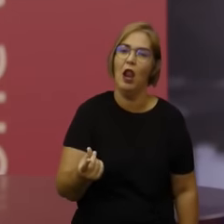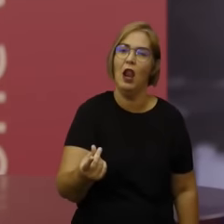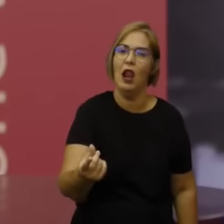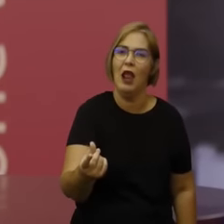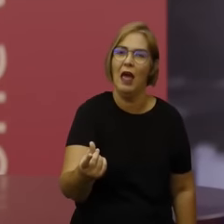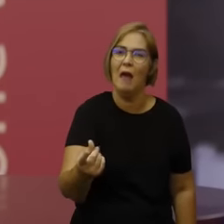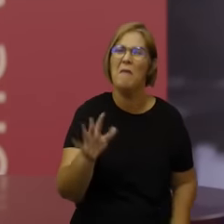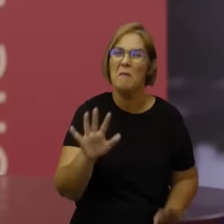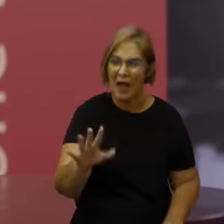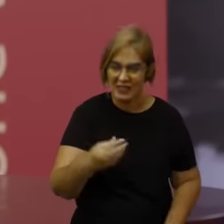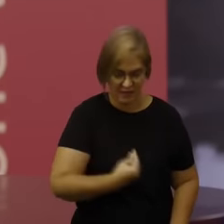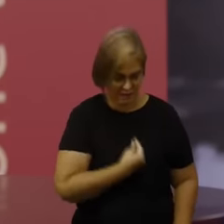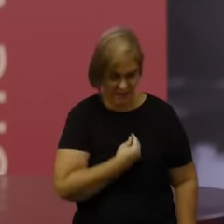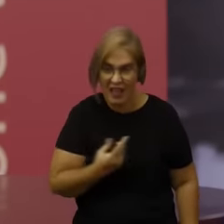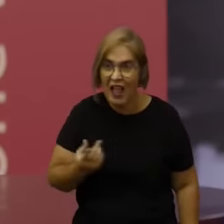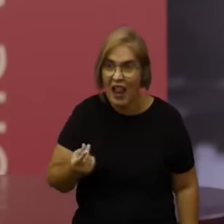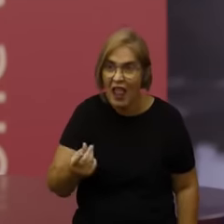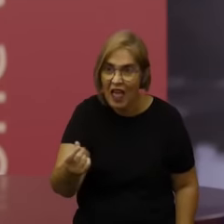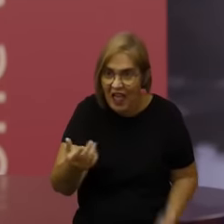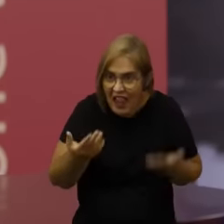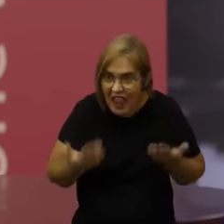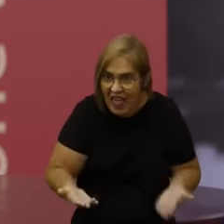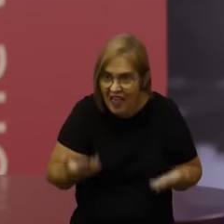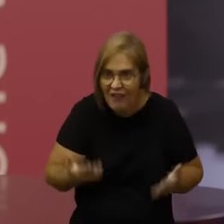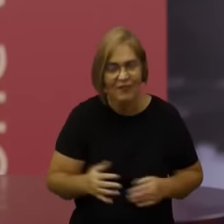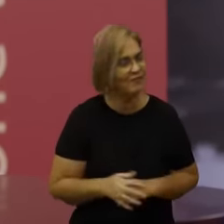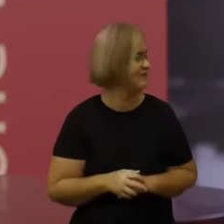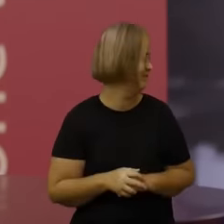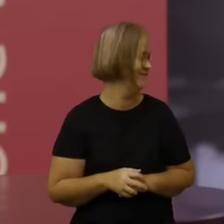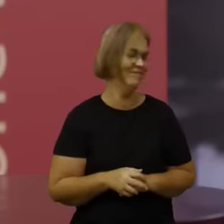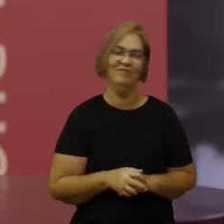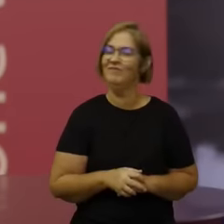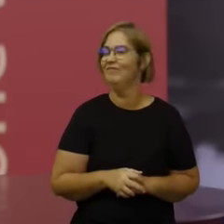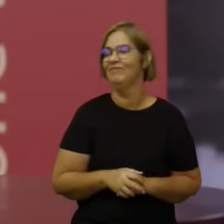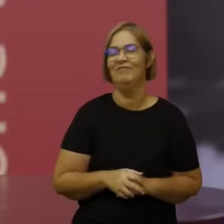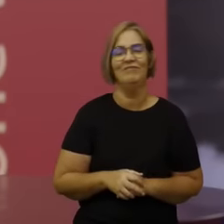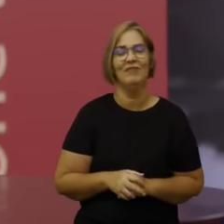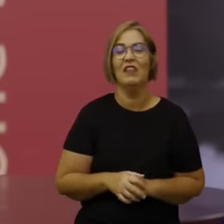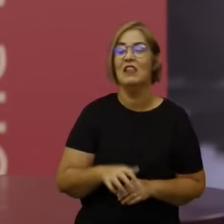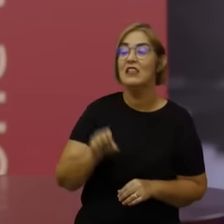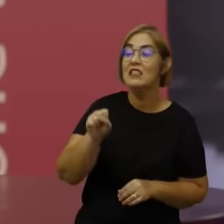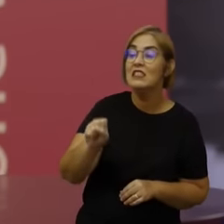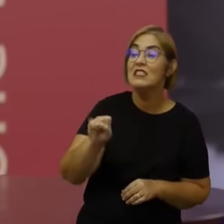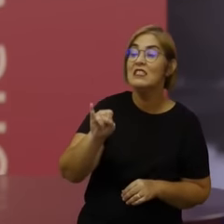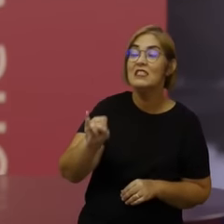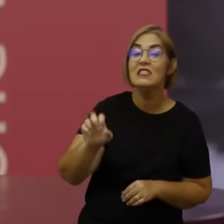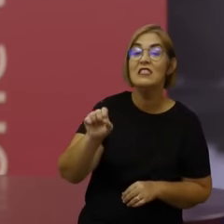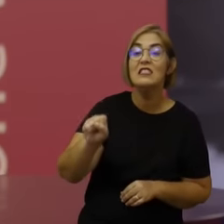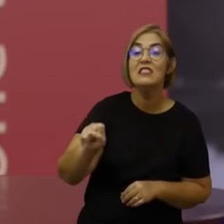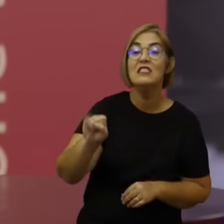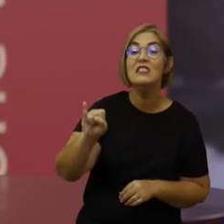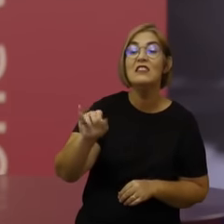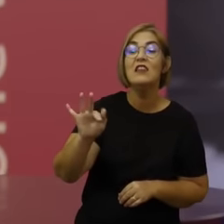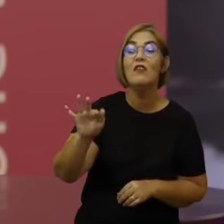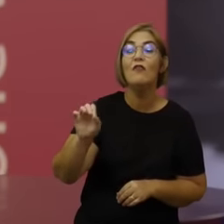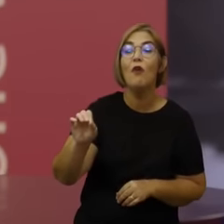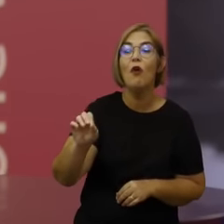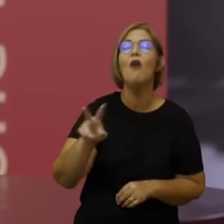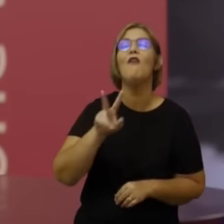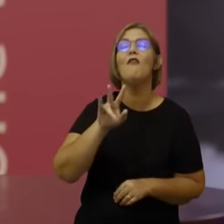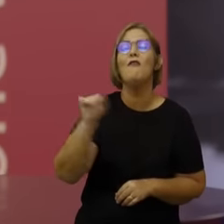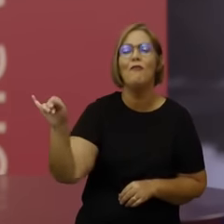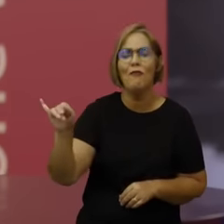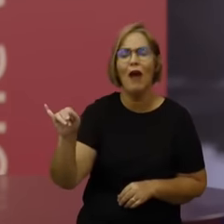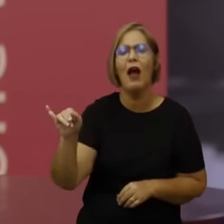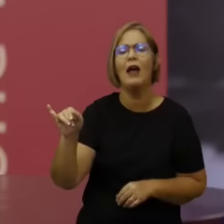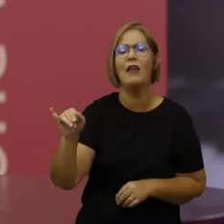maneira. Siif agora viverá eternamente, mas carregando uma rocha até o cume de